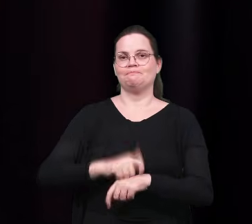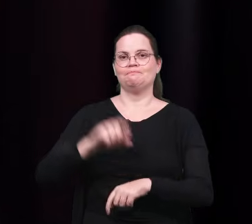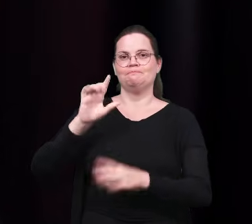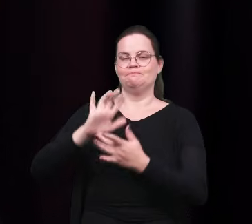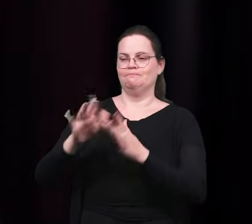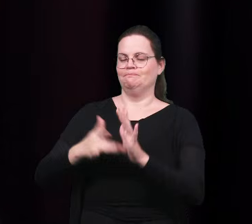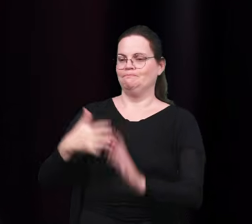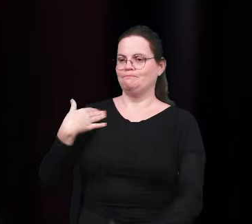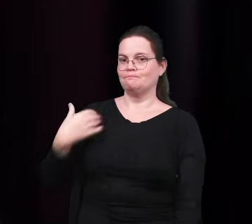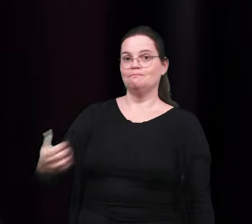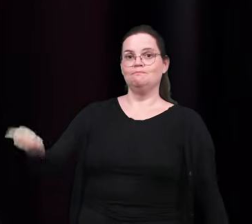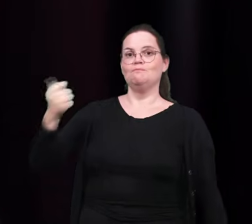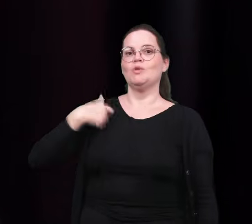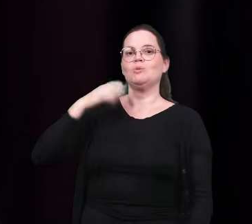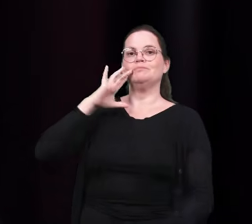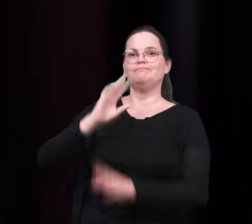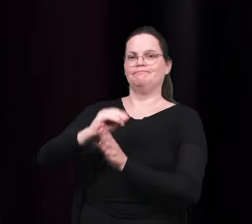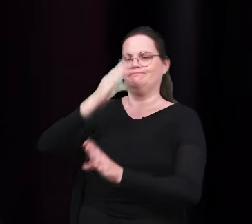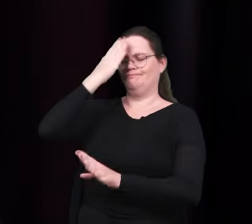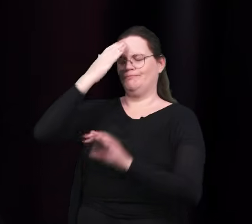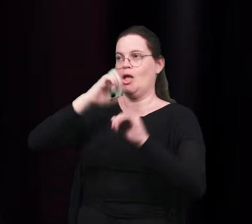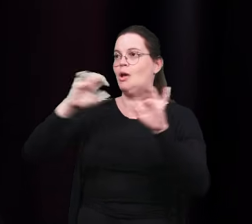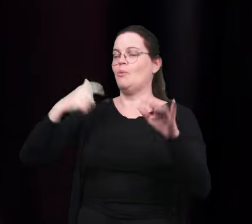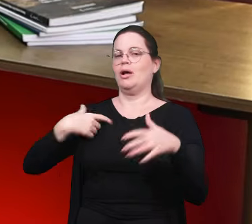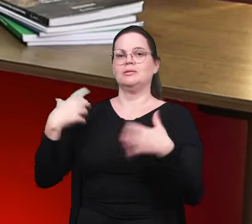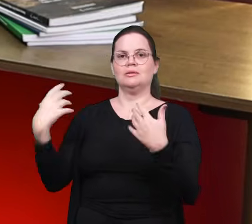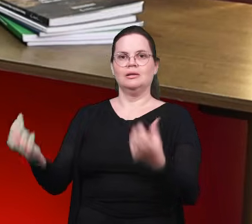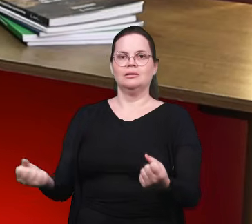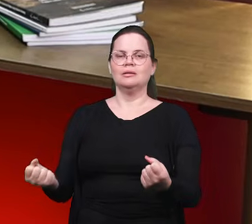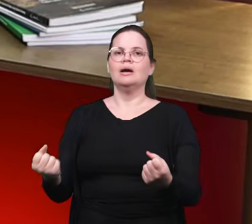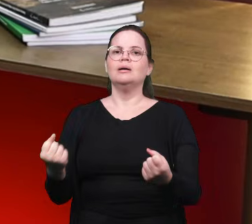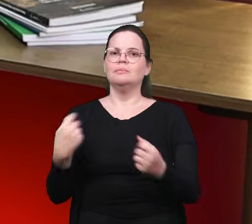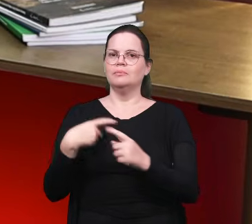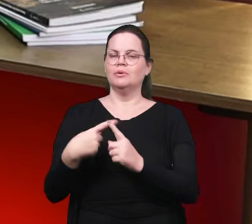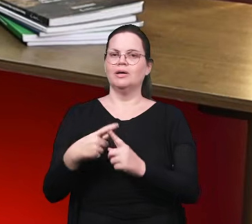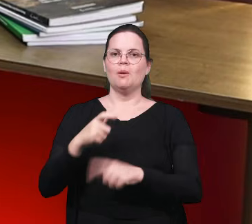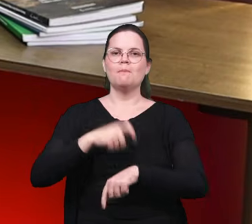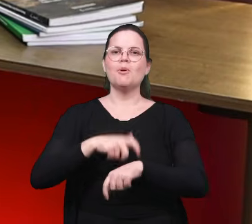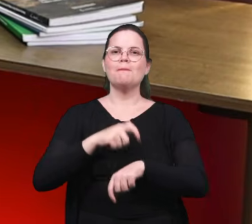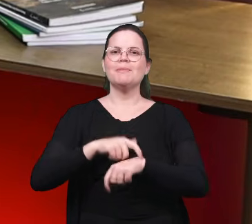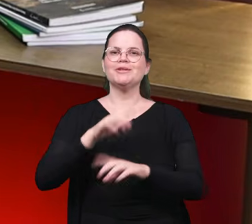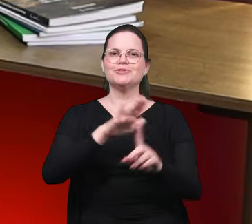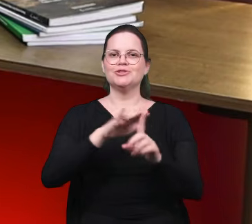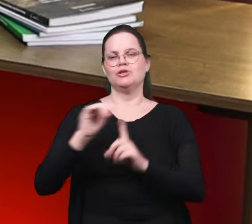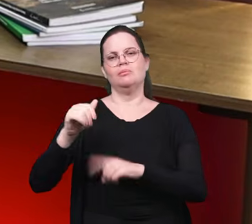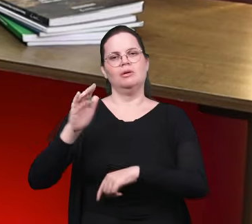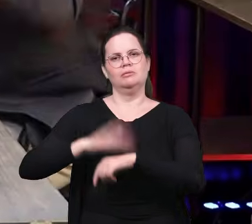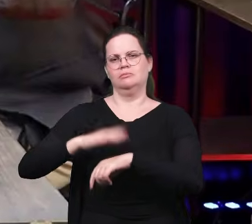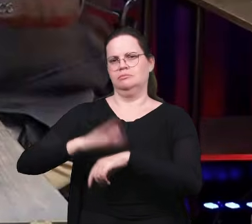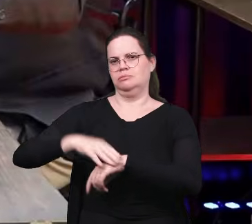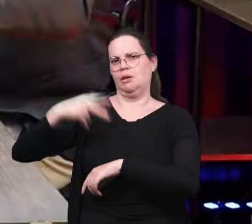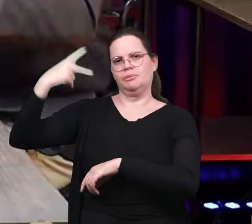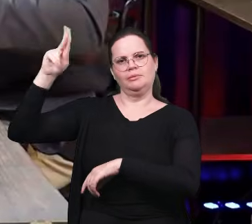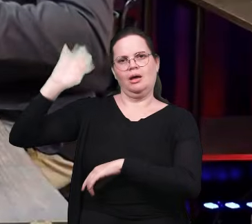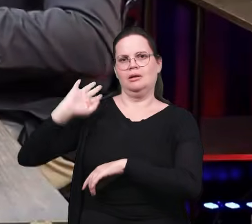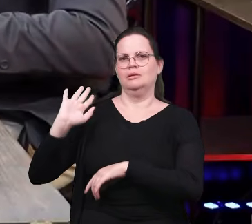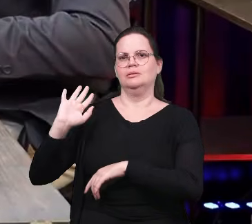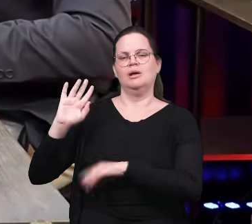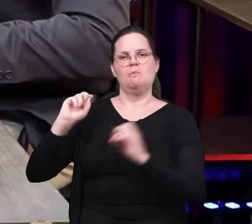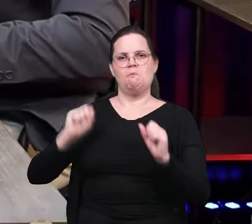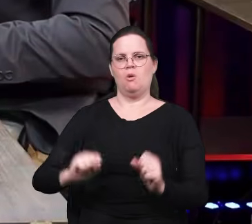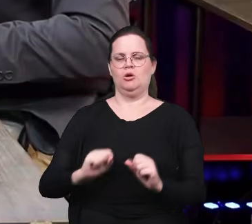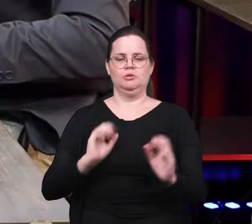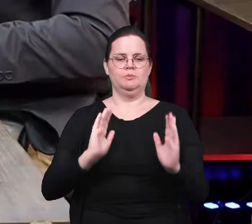porque este chamado esse momento é da economia de Deus. Da economia de Deus. Esse tempo, né? Pode ser na